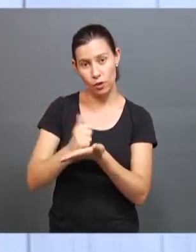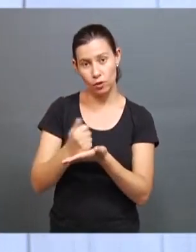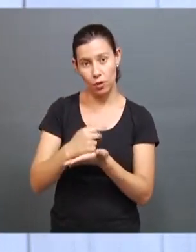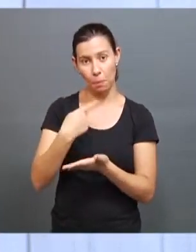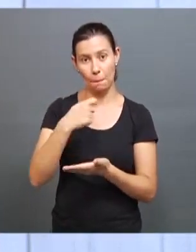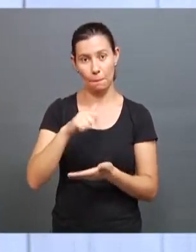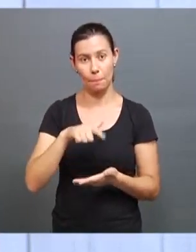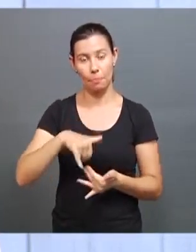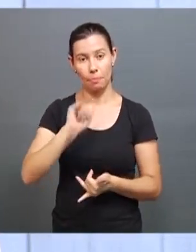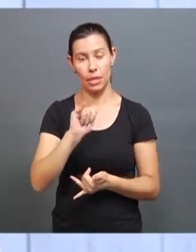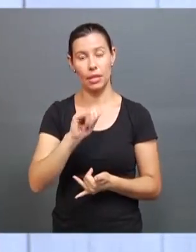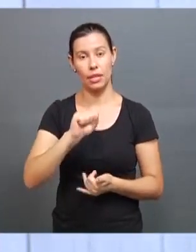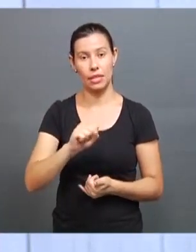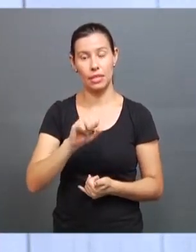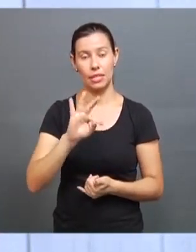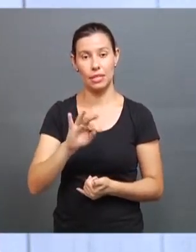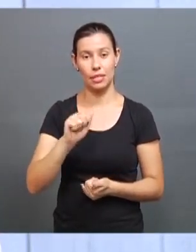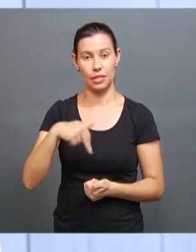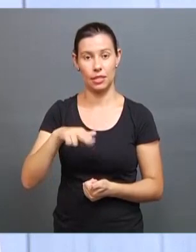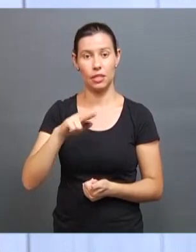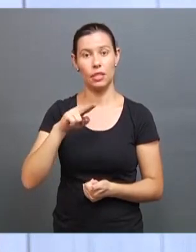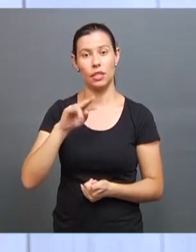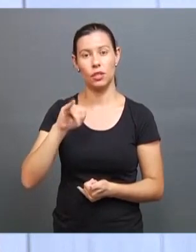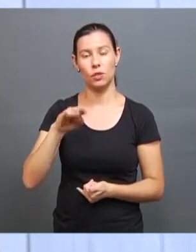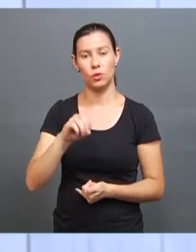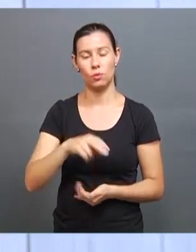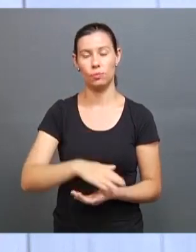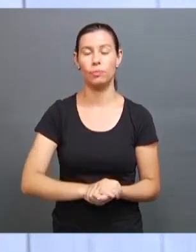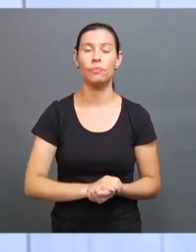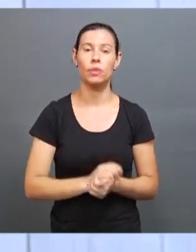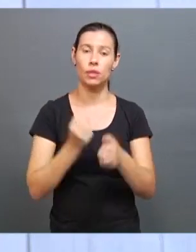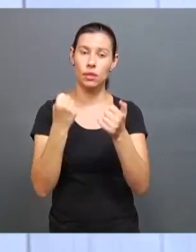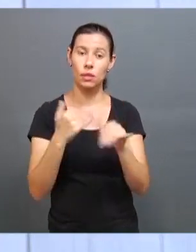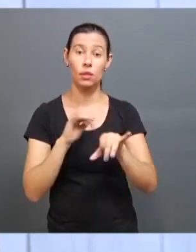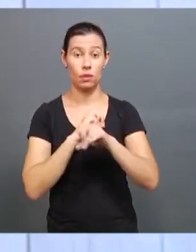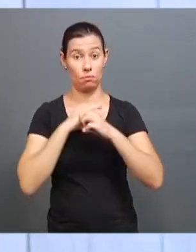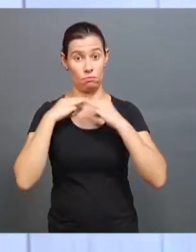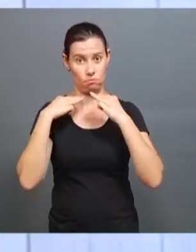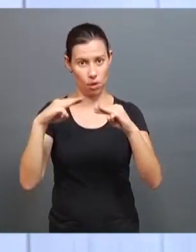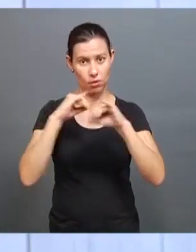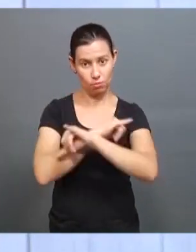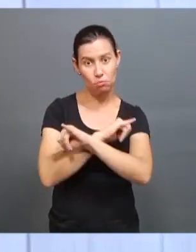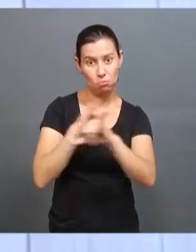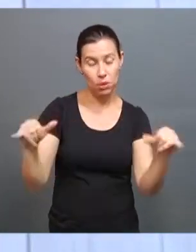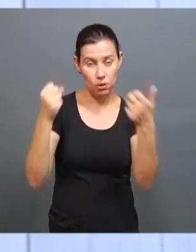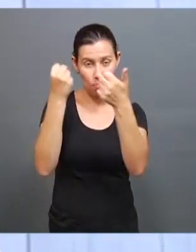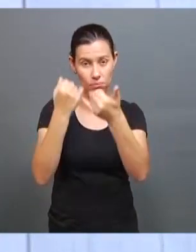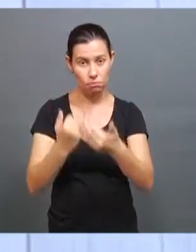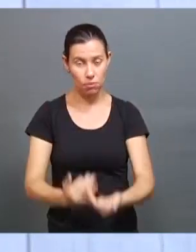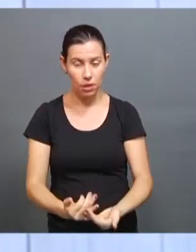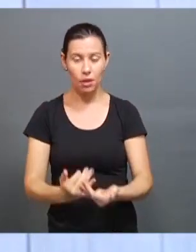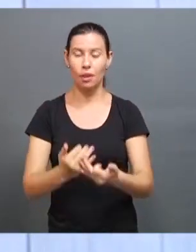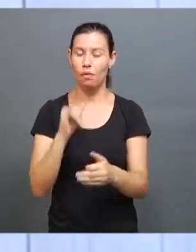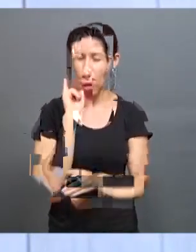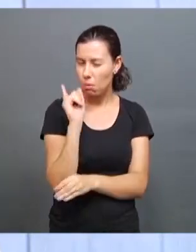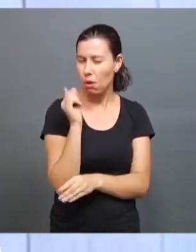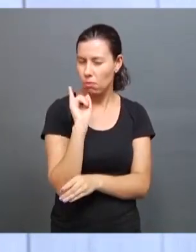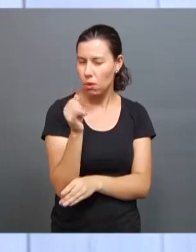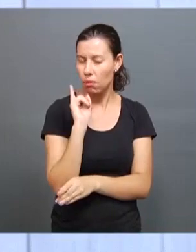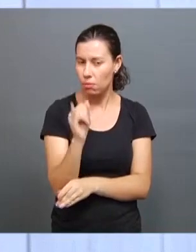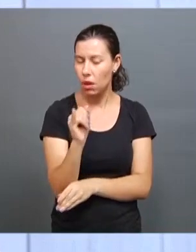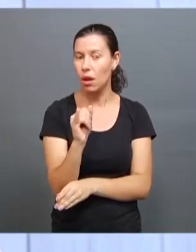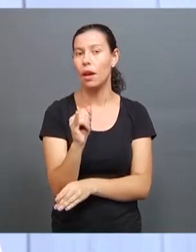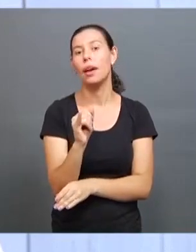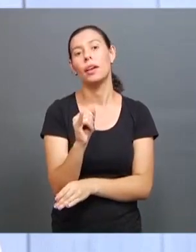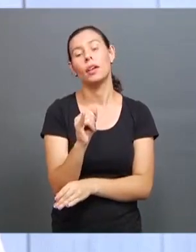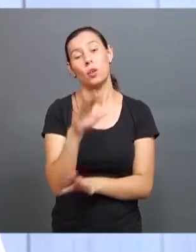definição. E a publicidade, e aí, conforme a idade, ela vai falando, olha, com muito jeitinho, né? Respeitando as